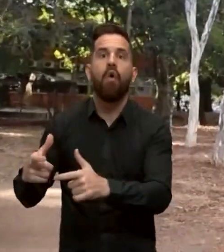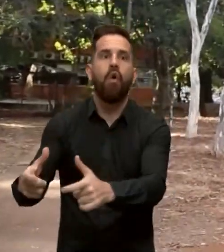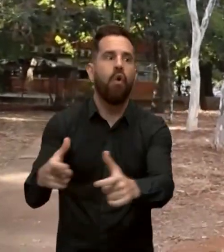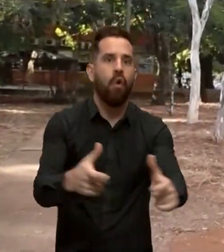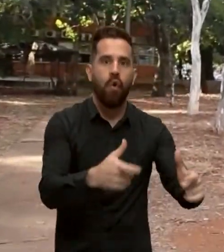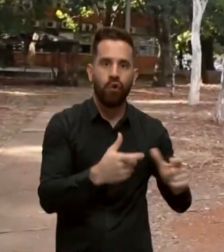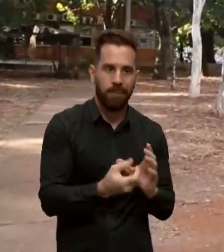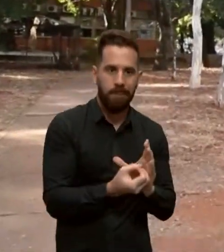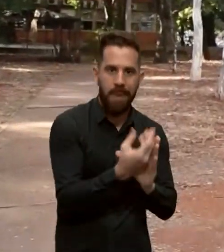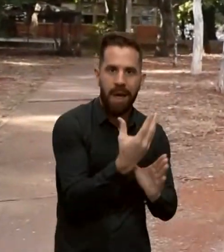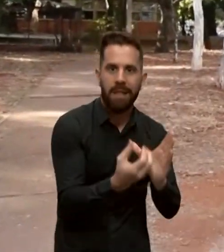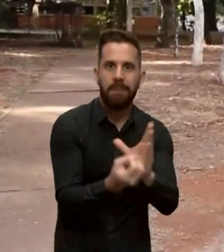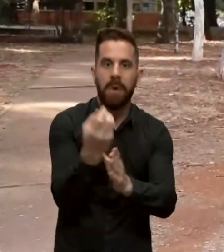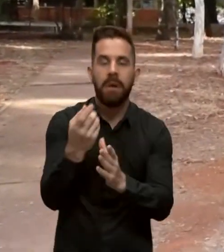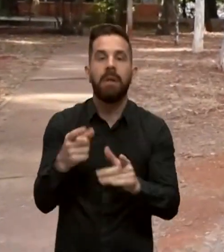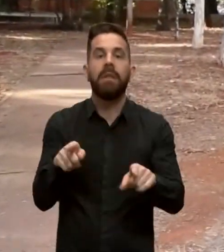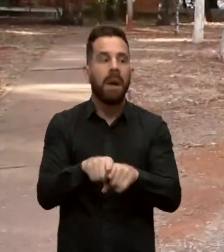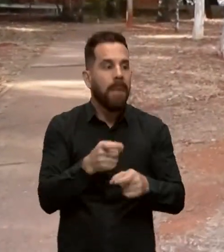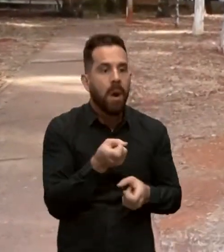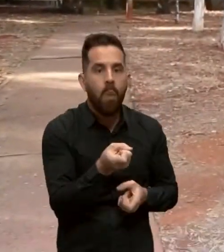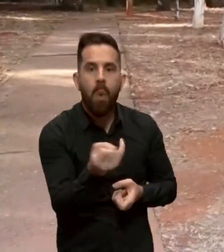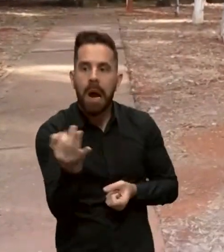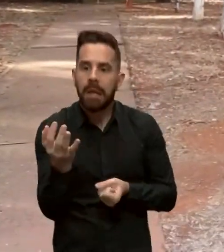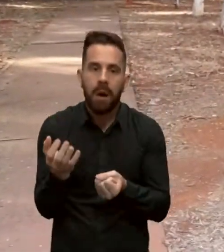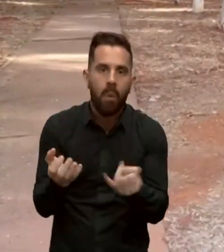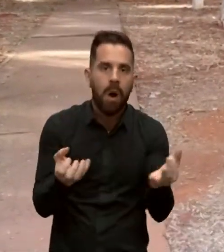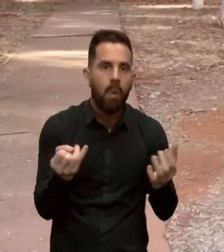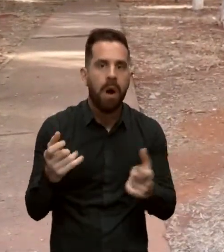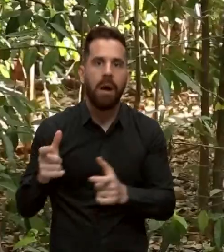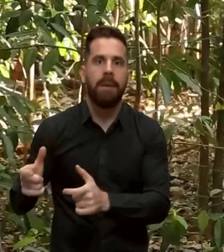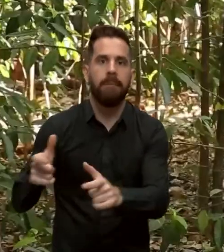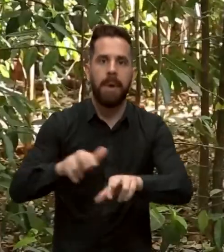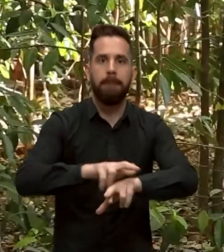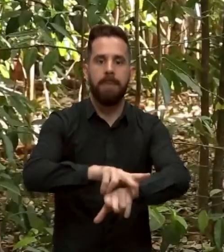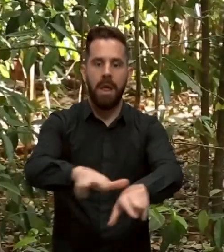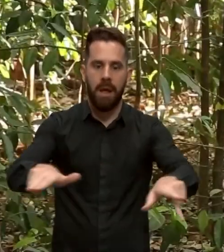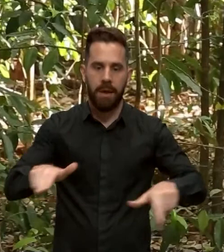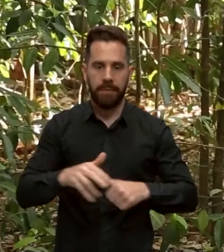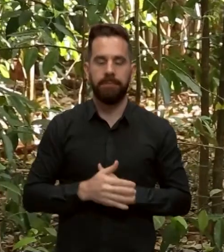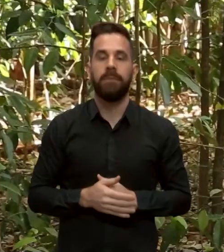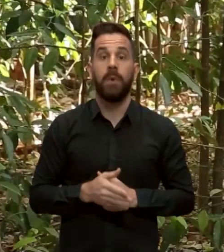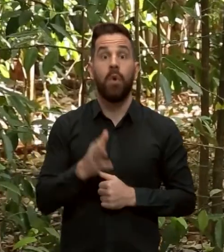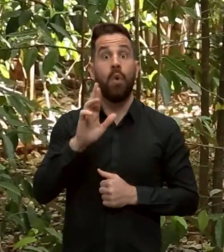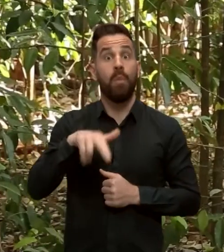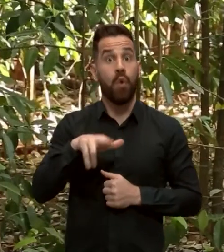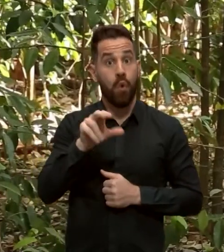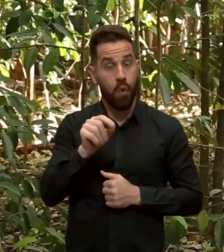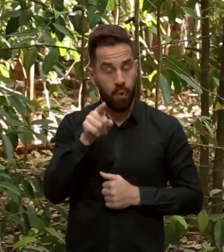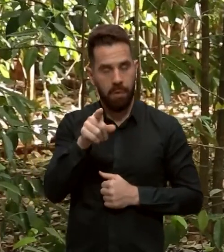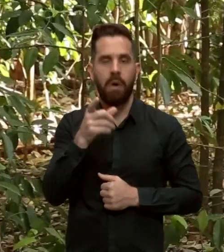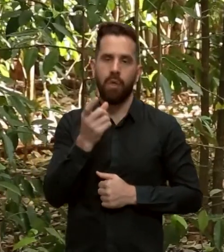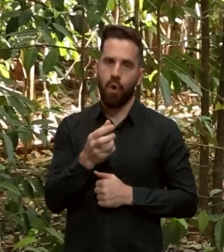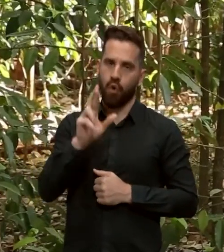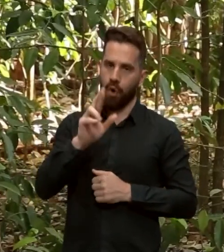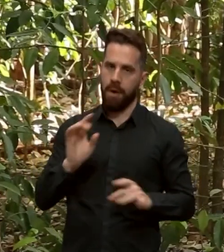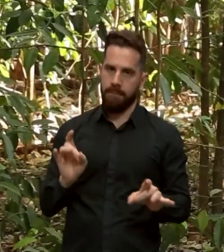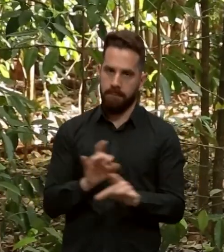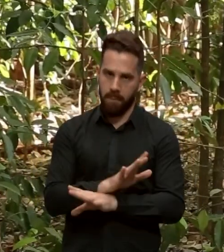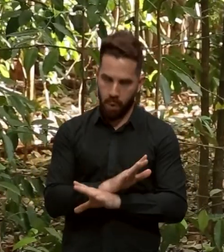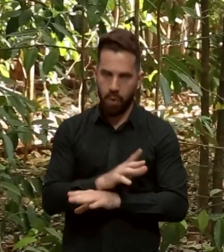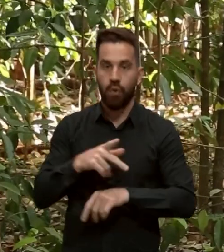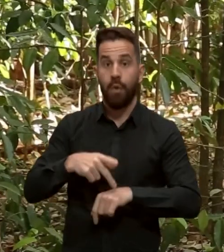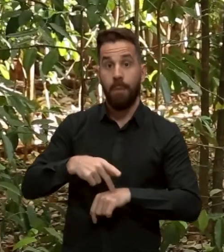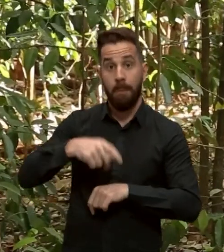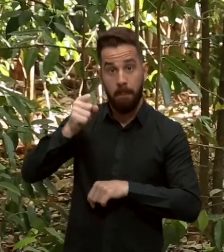a quantidade dessas espécies na natureza. Bruno Ribeiro, doutor pelo programa de pós-graduação